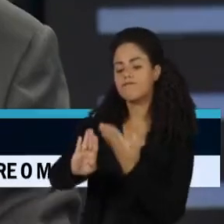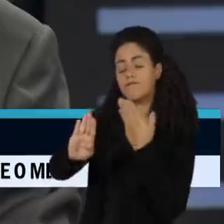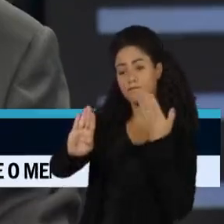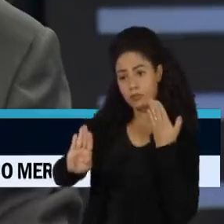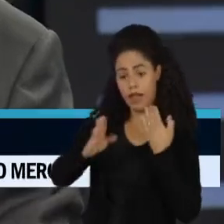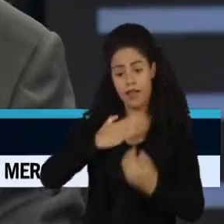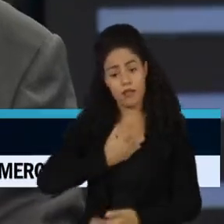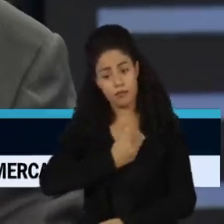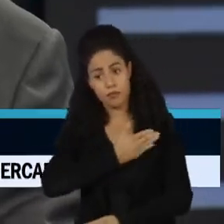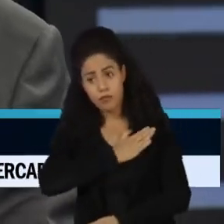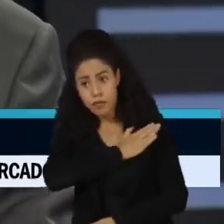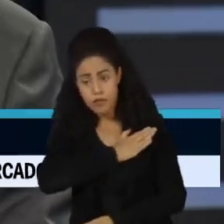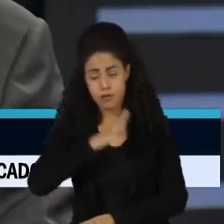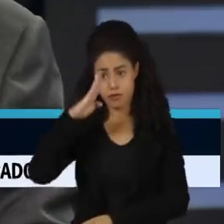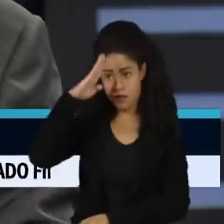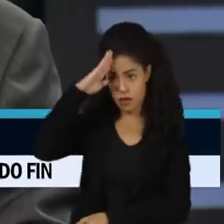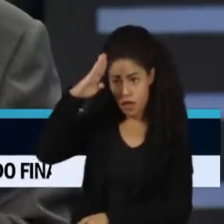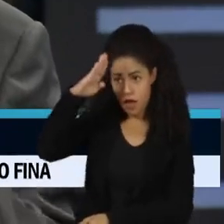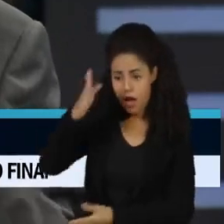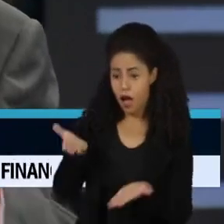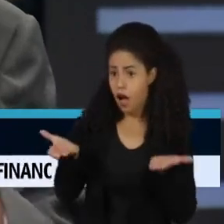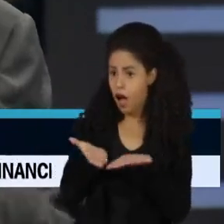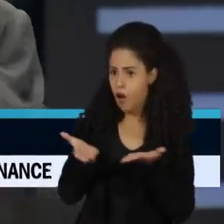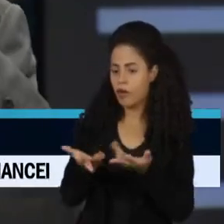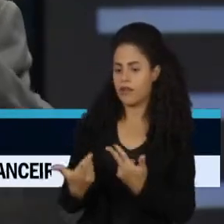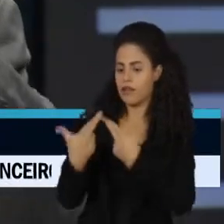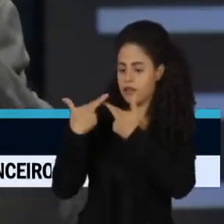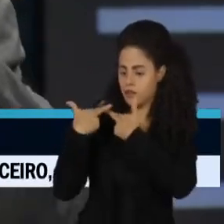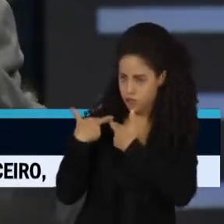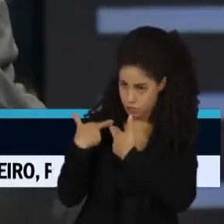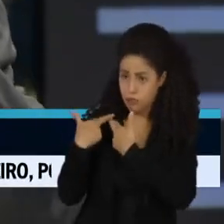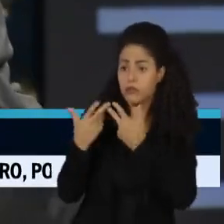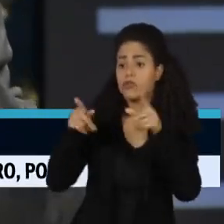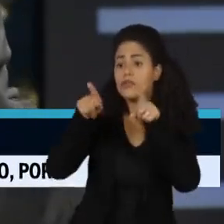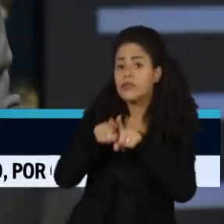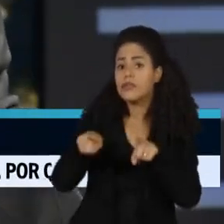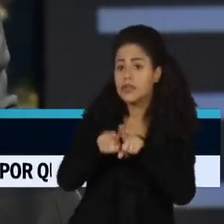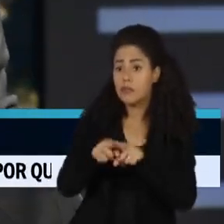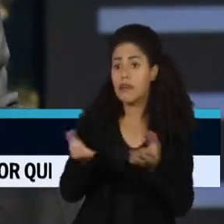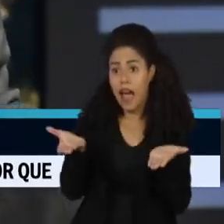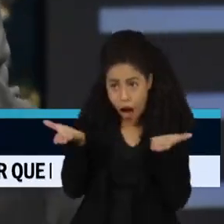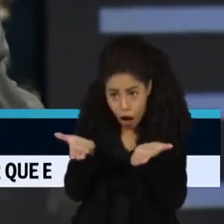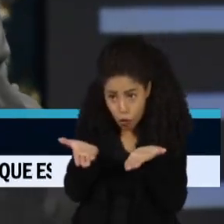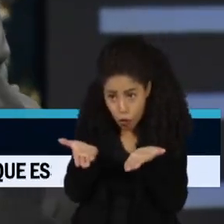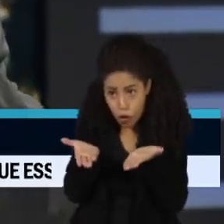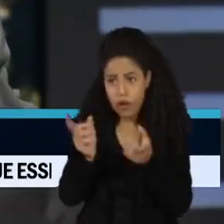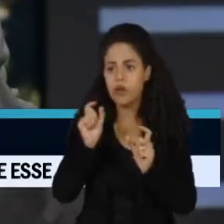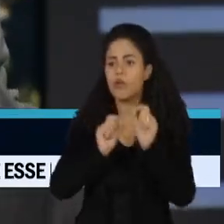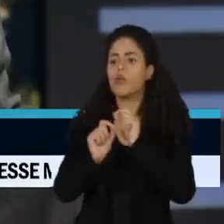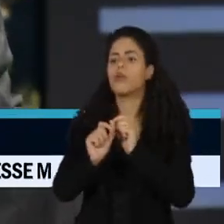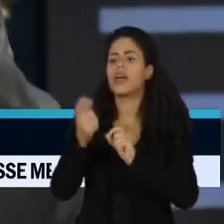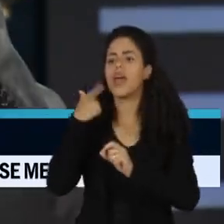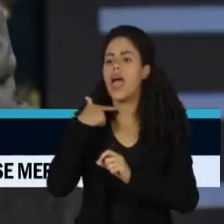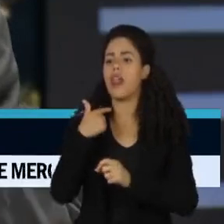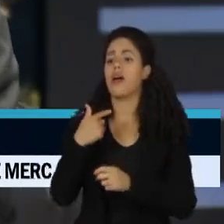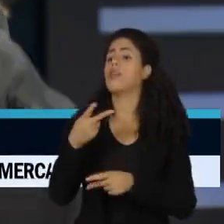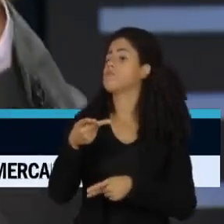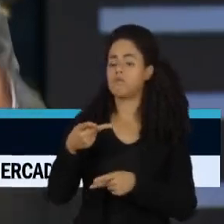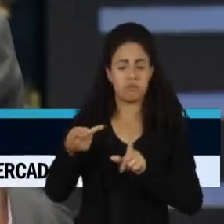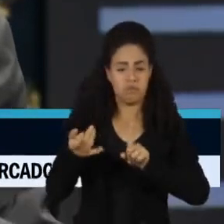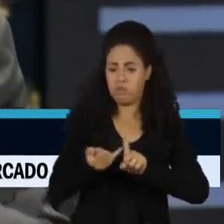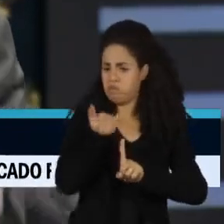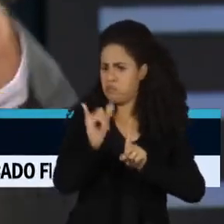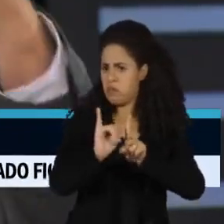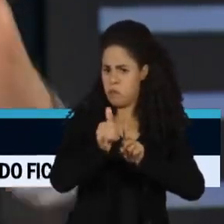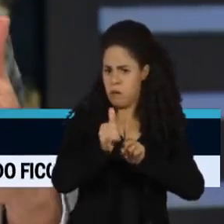as forças armadas né desse papel inclusive que ela tá metida agora porque ela não se manifesta logo